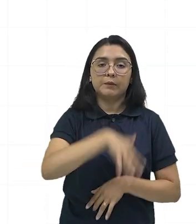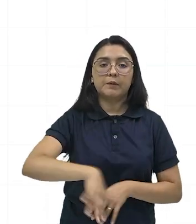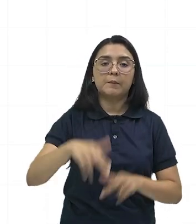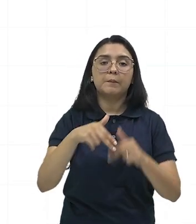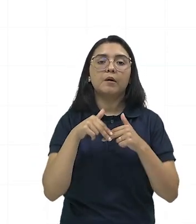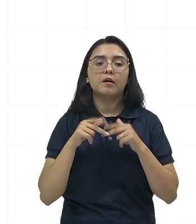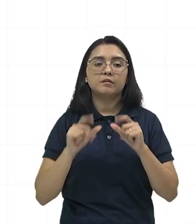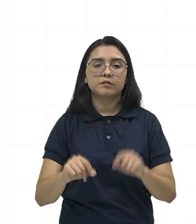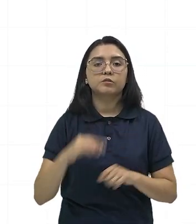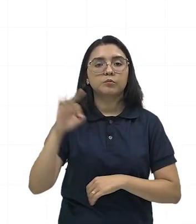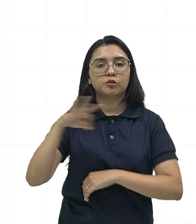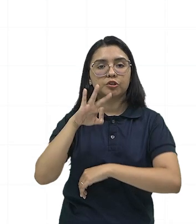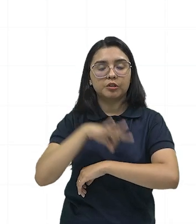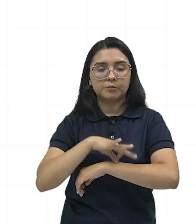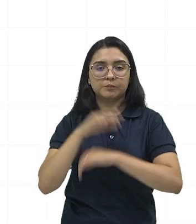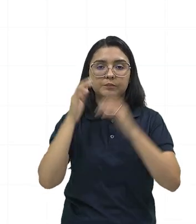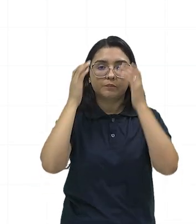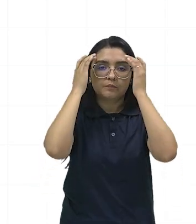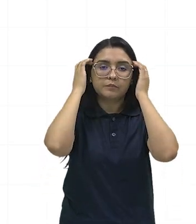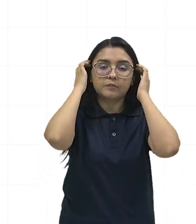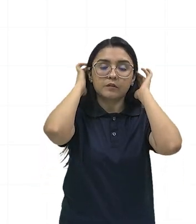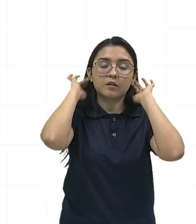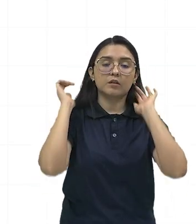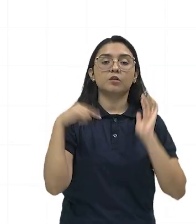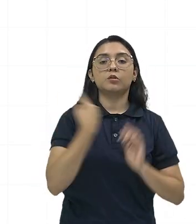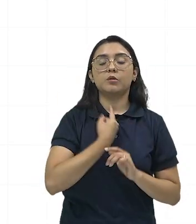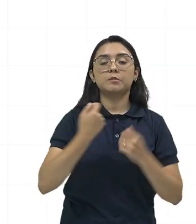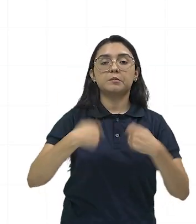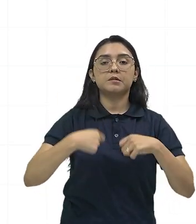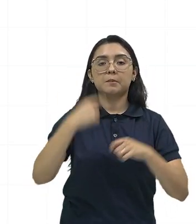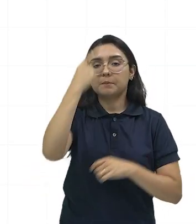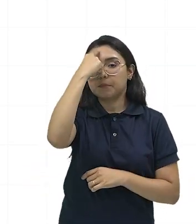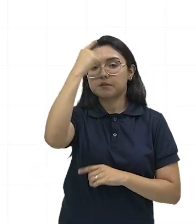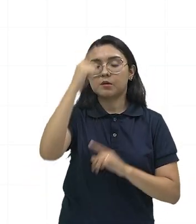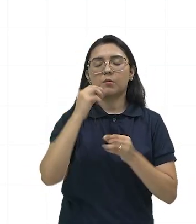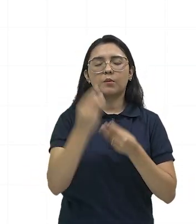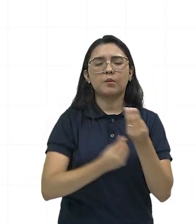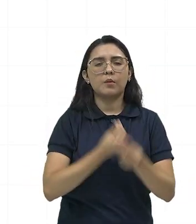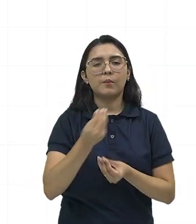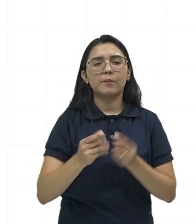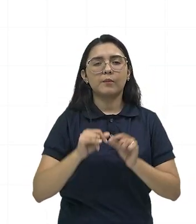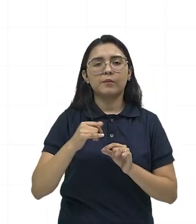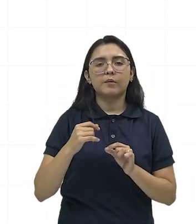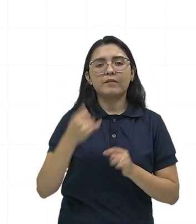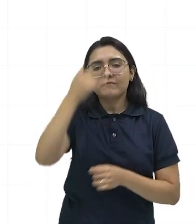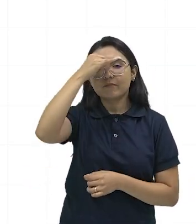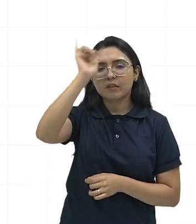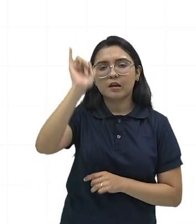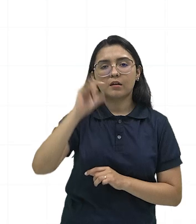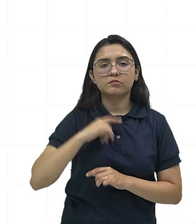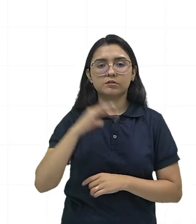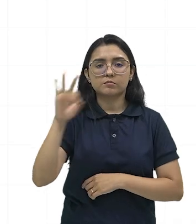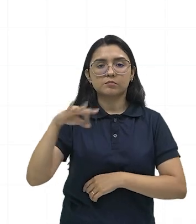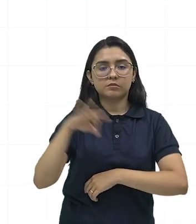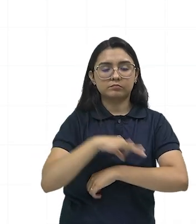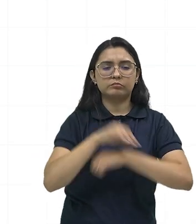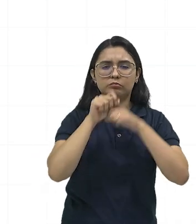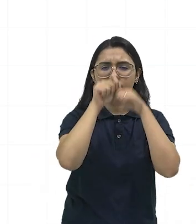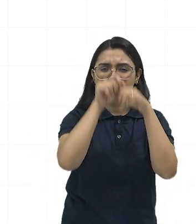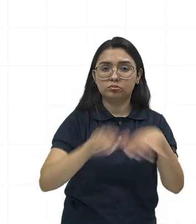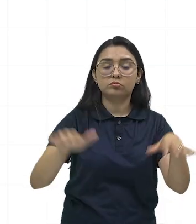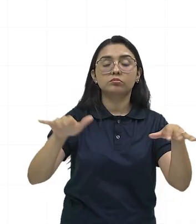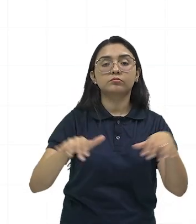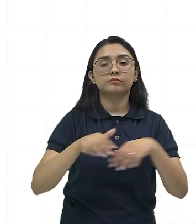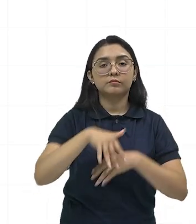da presença do mosquito. Então a gente precisa o quê? Pensar em como prevenir que esse mosquito ele se